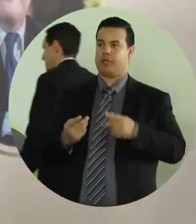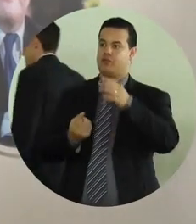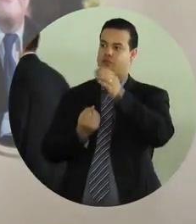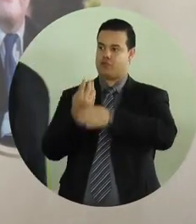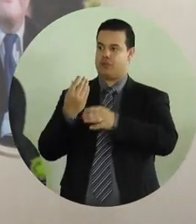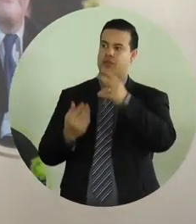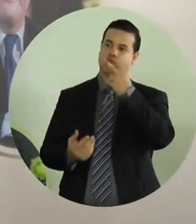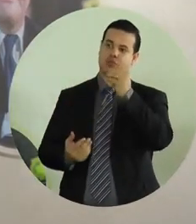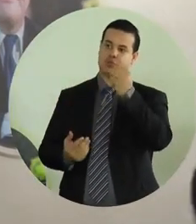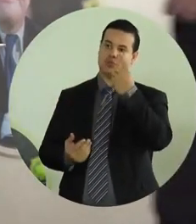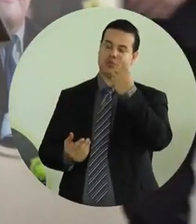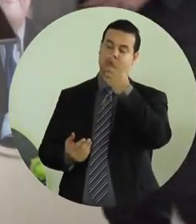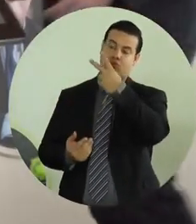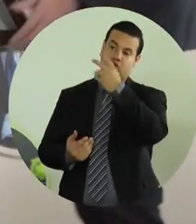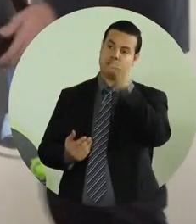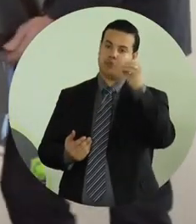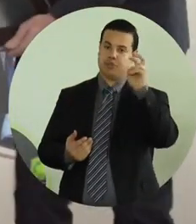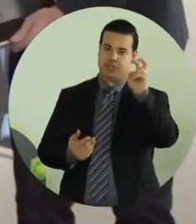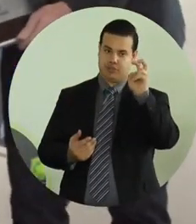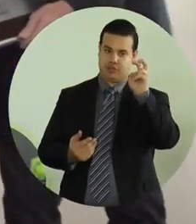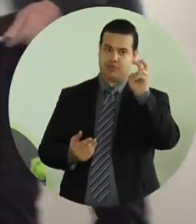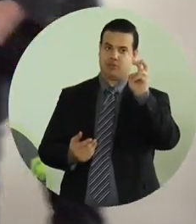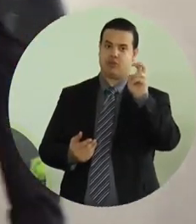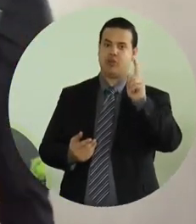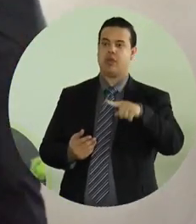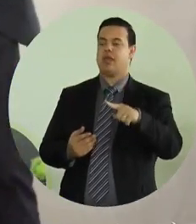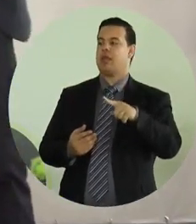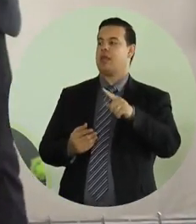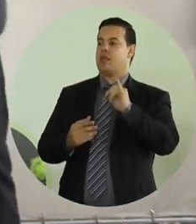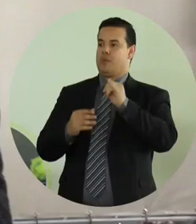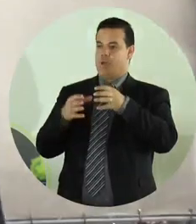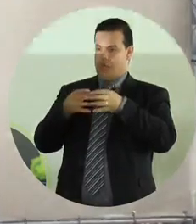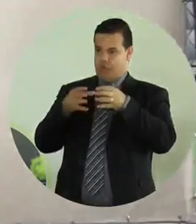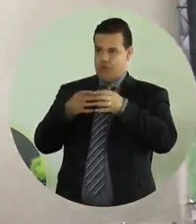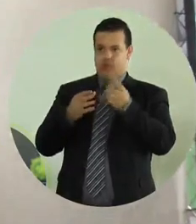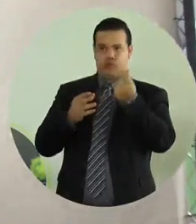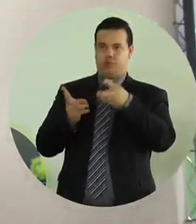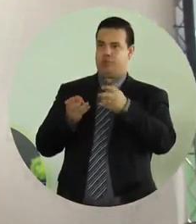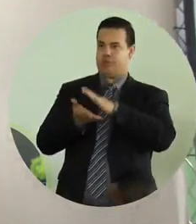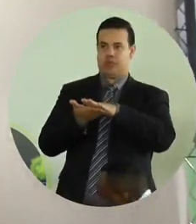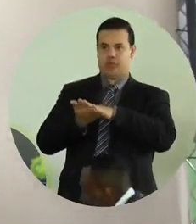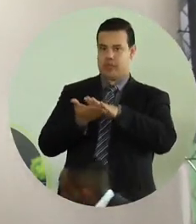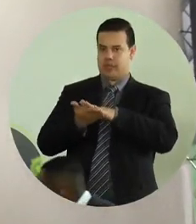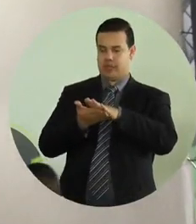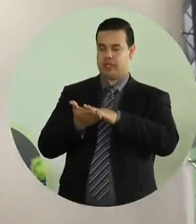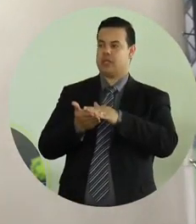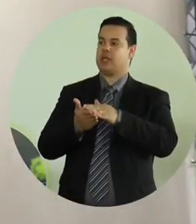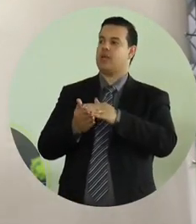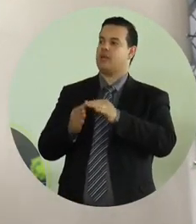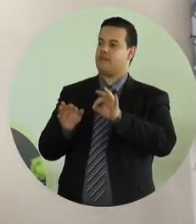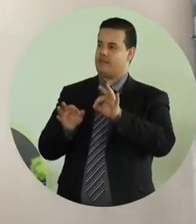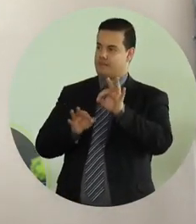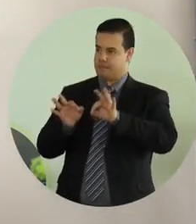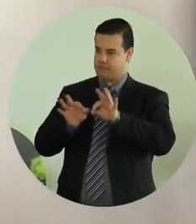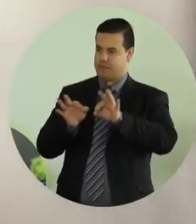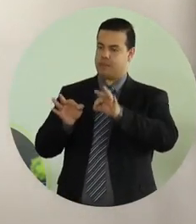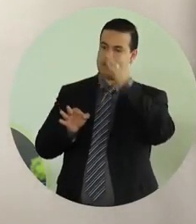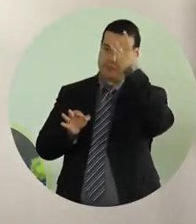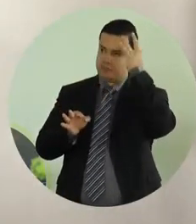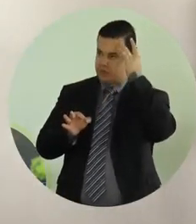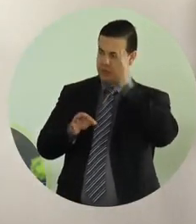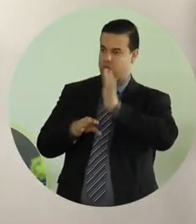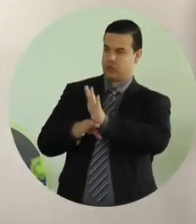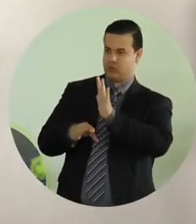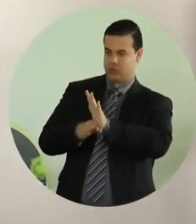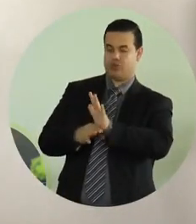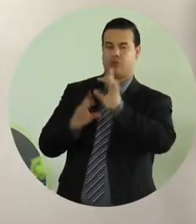A instituição sem fins lucrativos desenvolve ações inovadoras e prepara pessoas com deficiência para o mercado de trabalho.